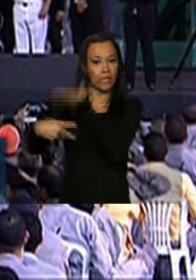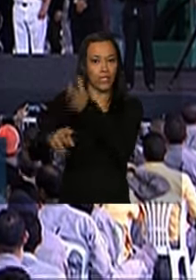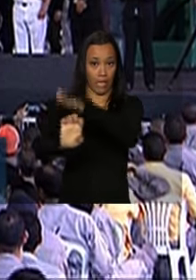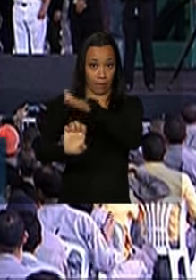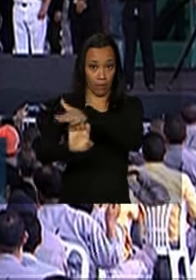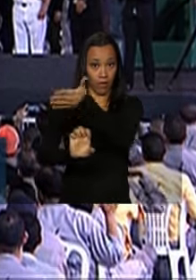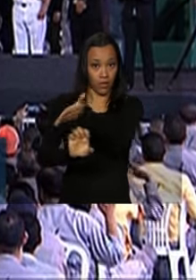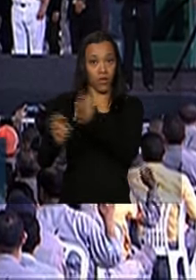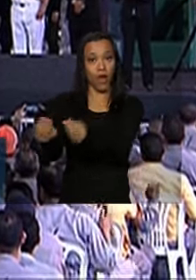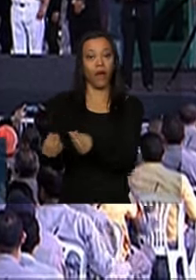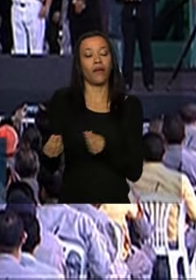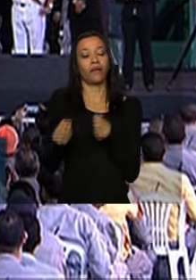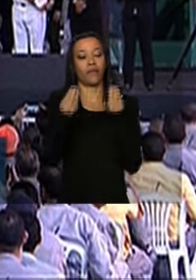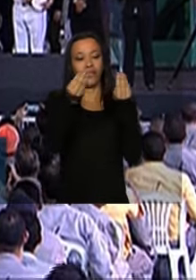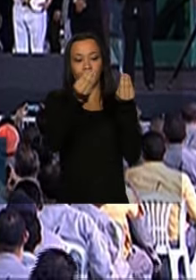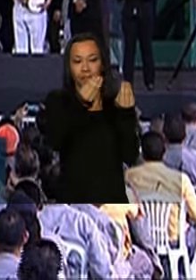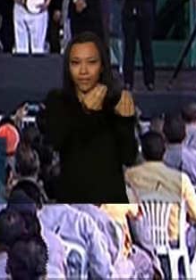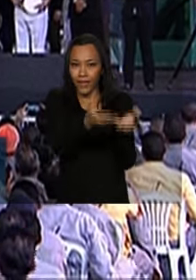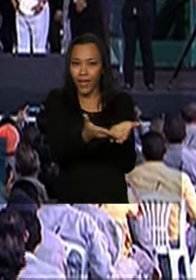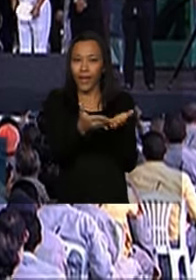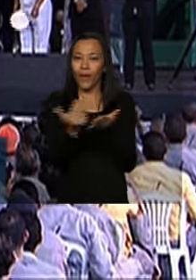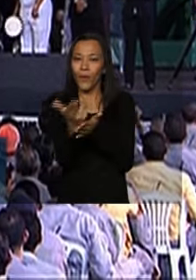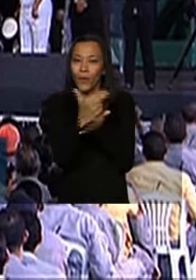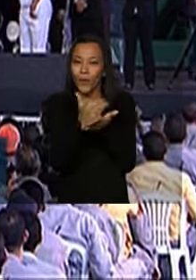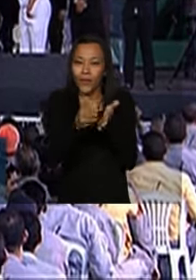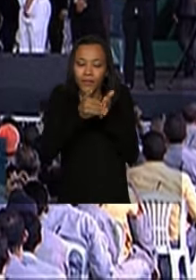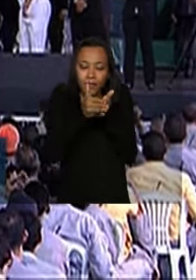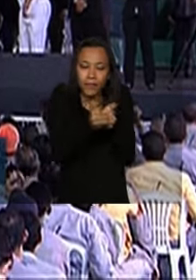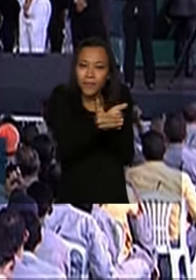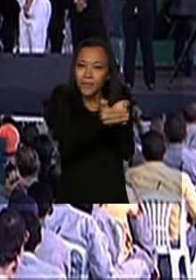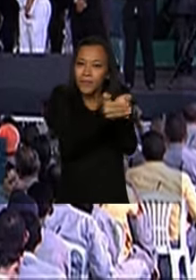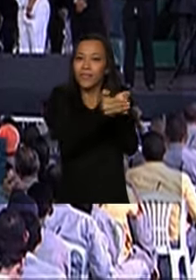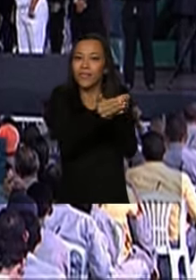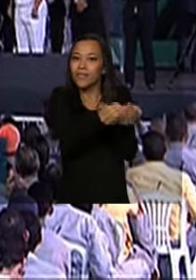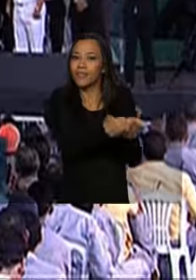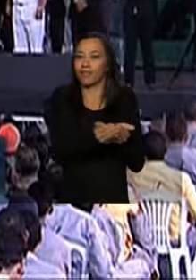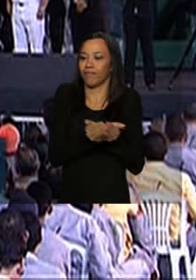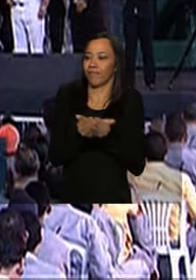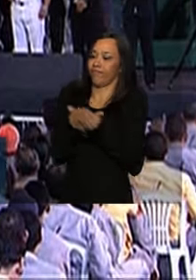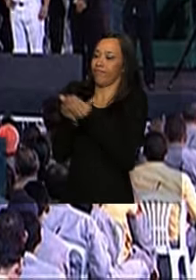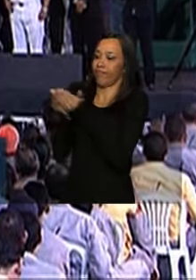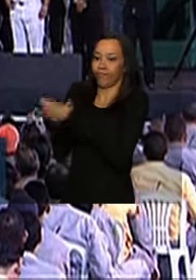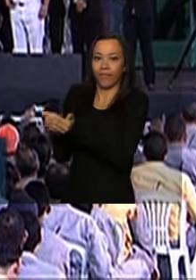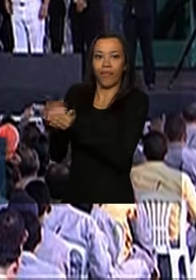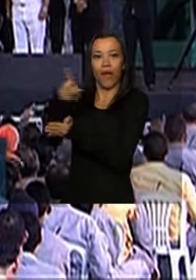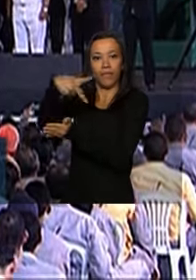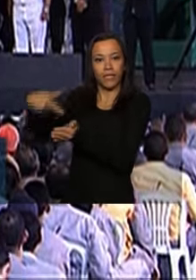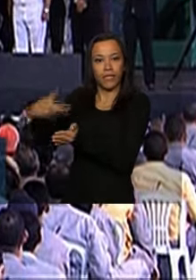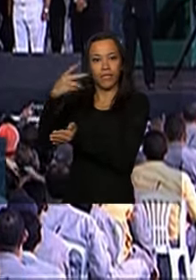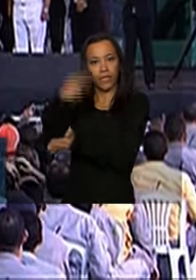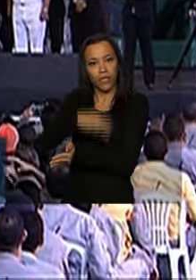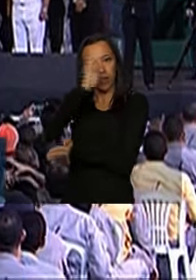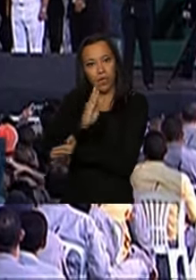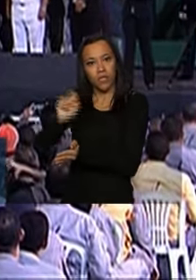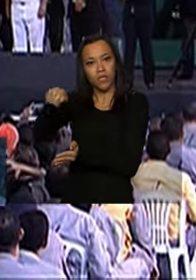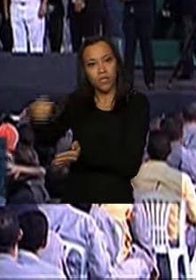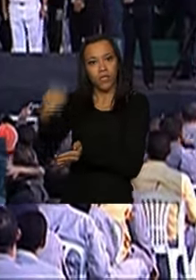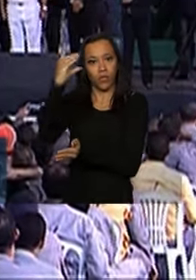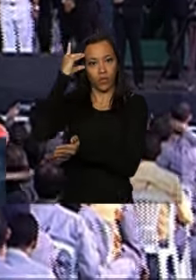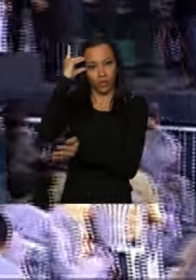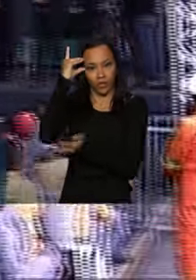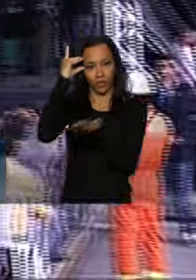a fazer a entrega da réplica do navio André Rebouças à presidenta da República, Dilma Rousseff.